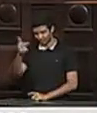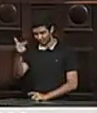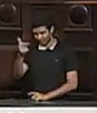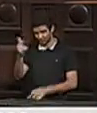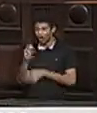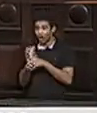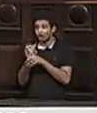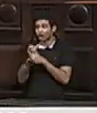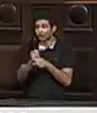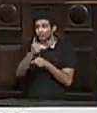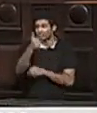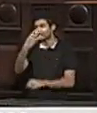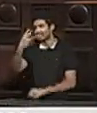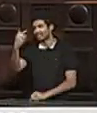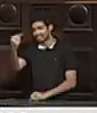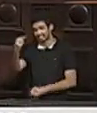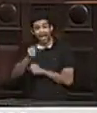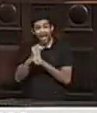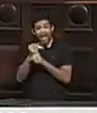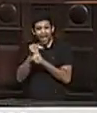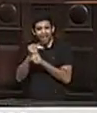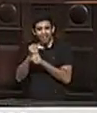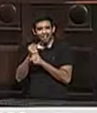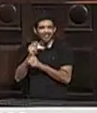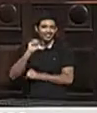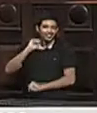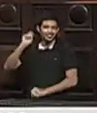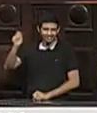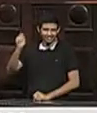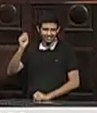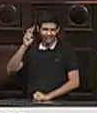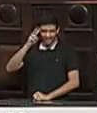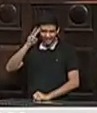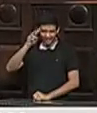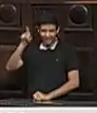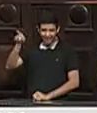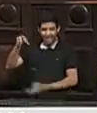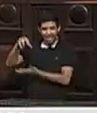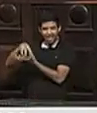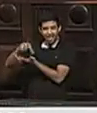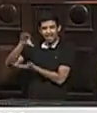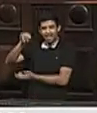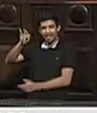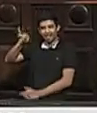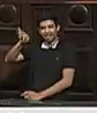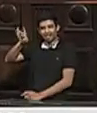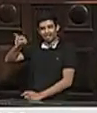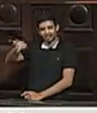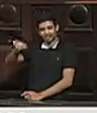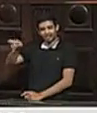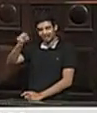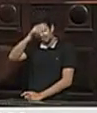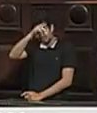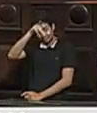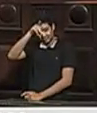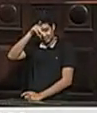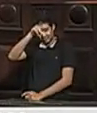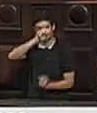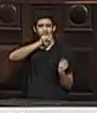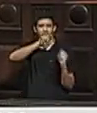anos. Uma solenidade bonita na Câmara Municipal, mais de 200 pessoas